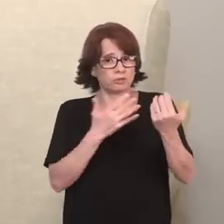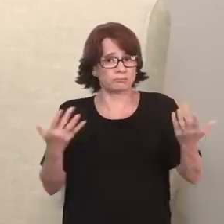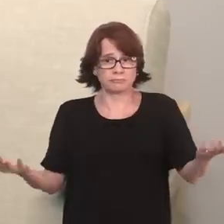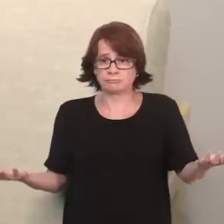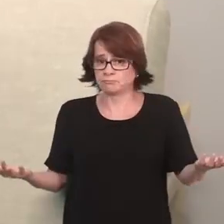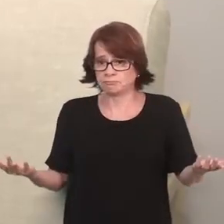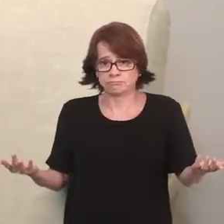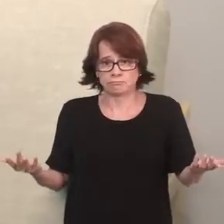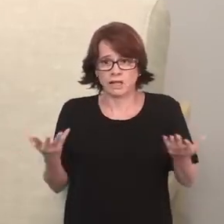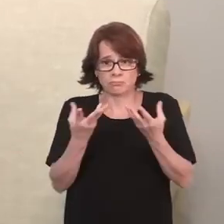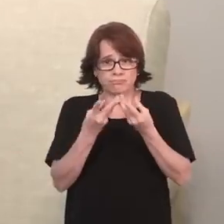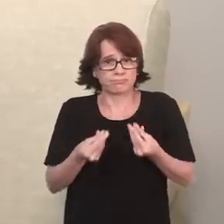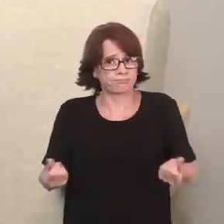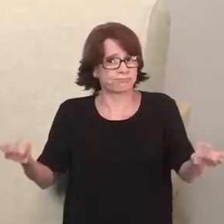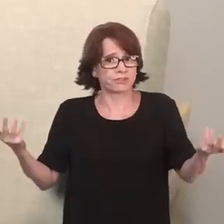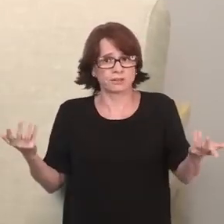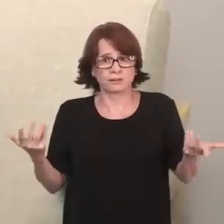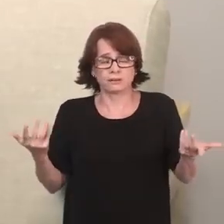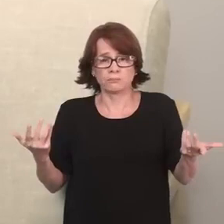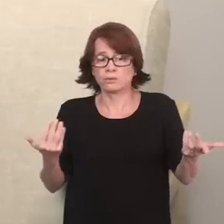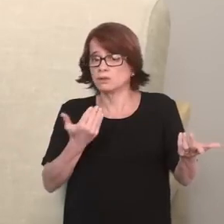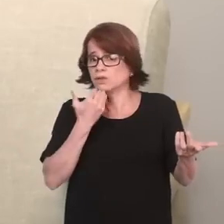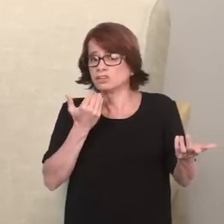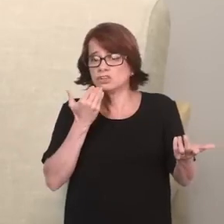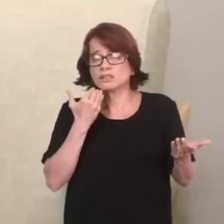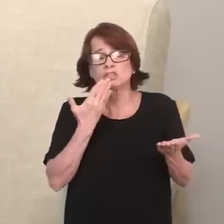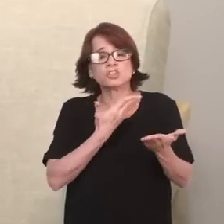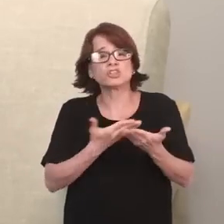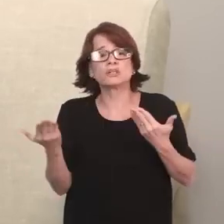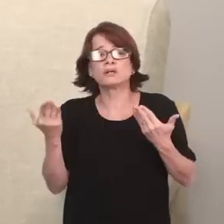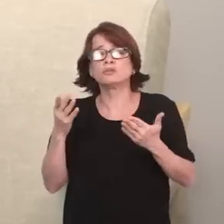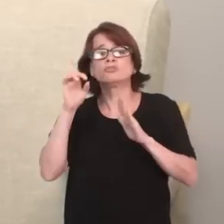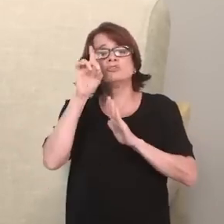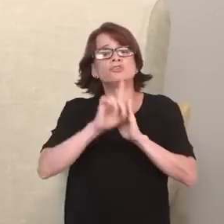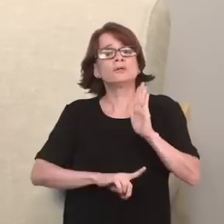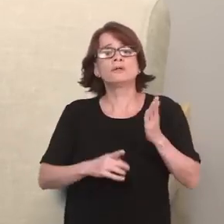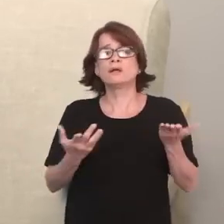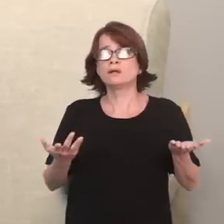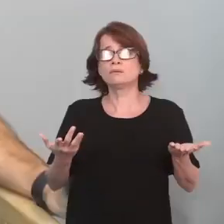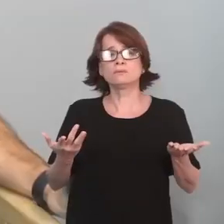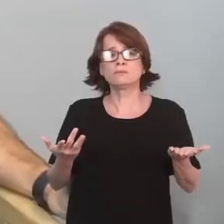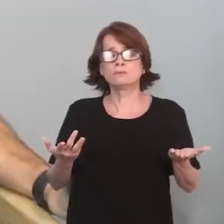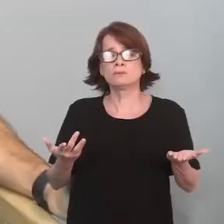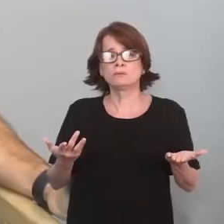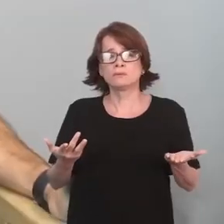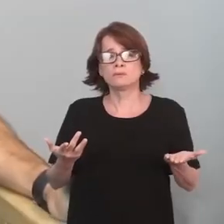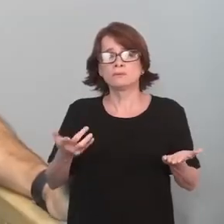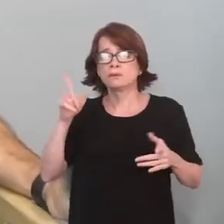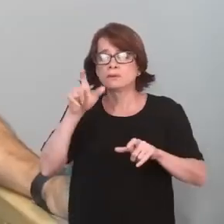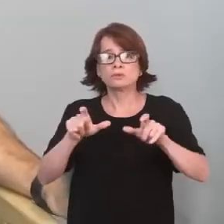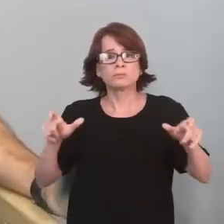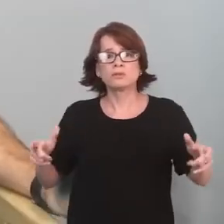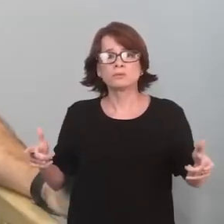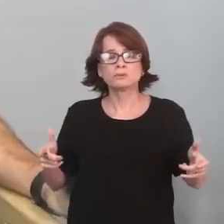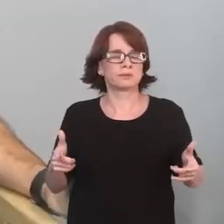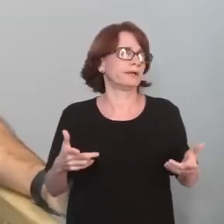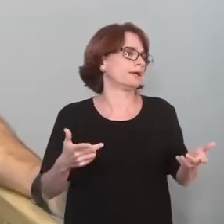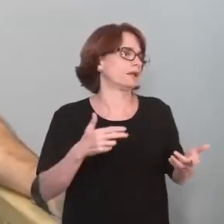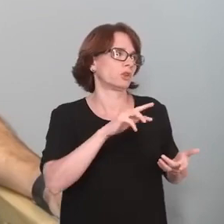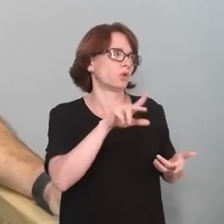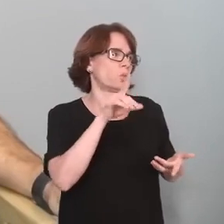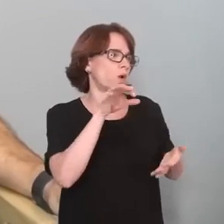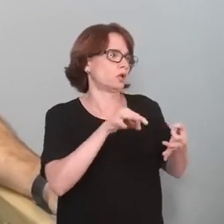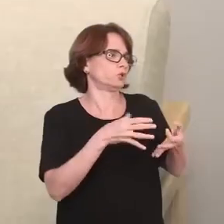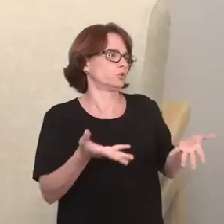um roubando direito do outro, tirando direito do outro? Não é? É injusto. É muito injusto. É imoral. E vamos